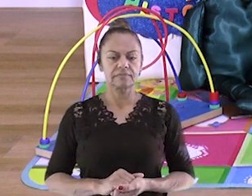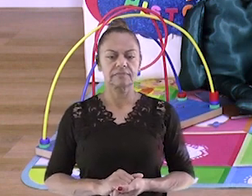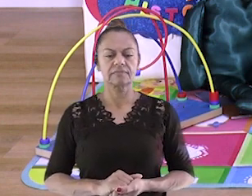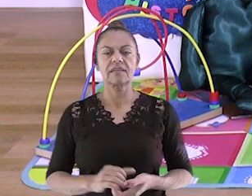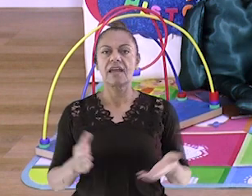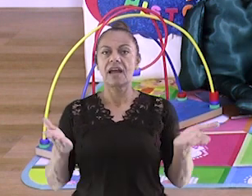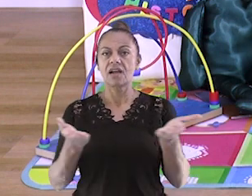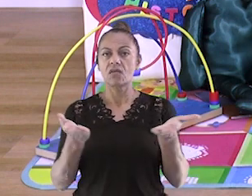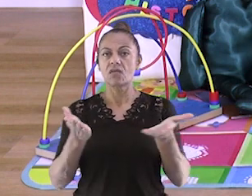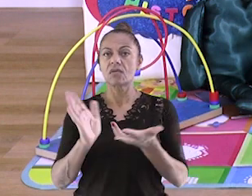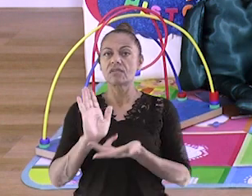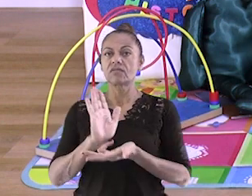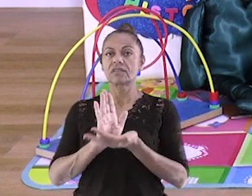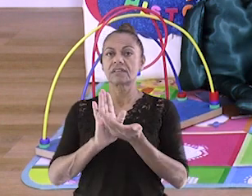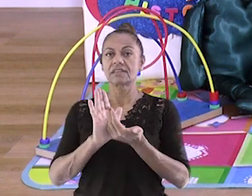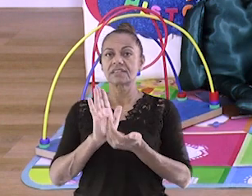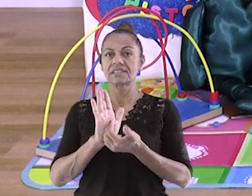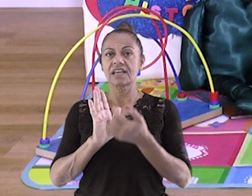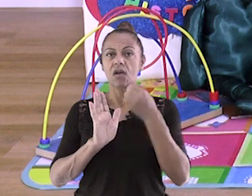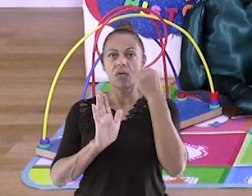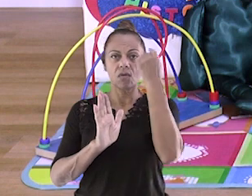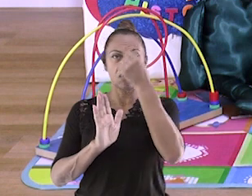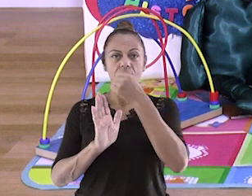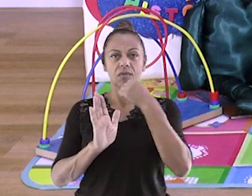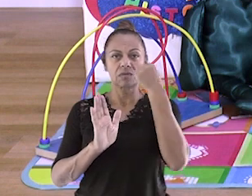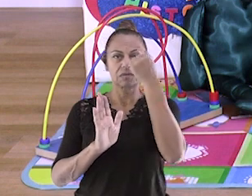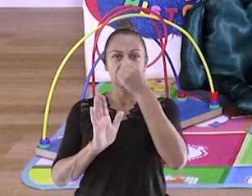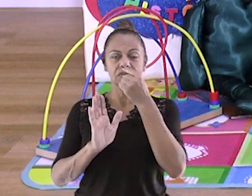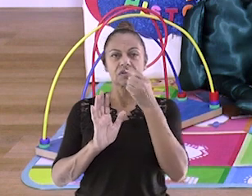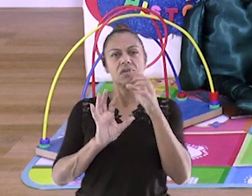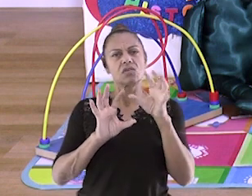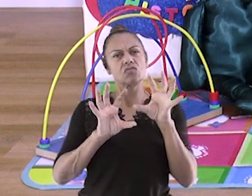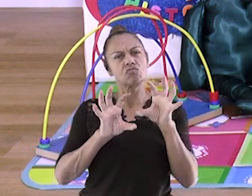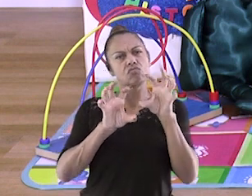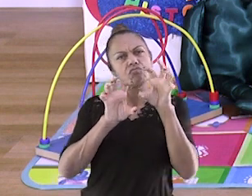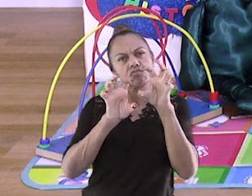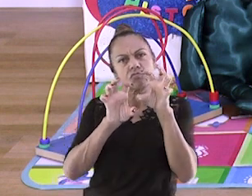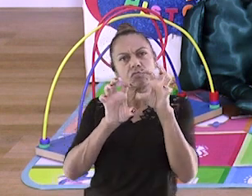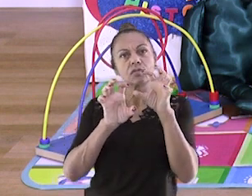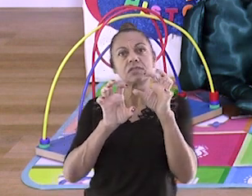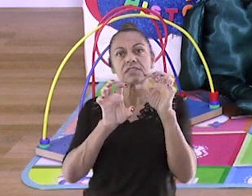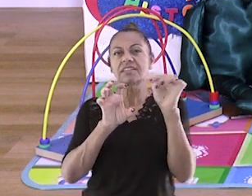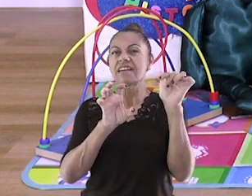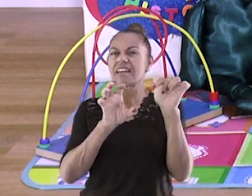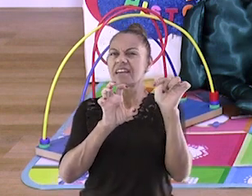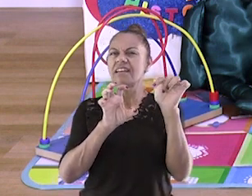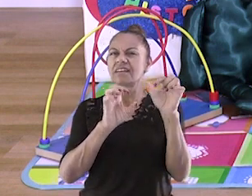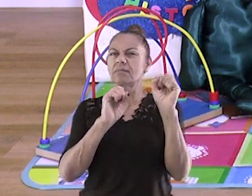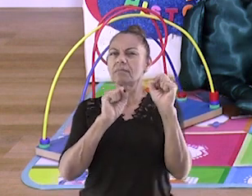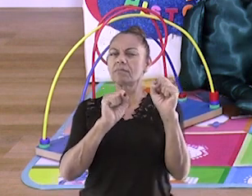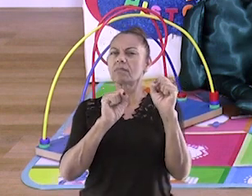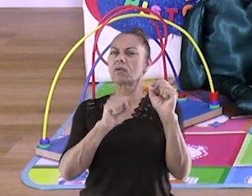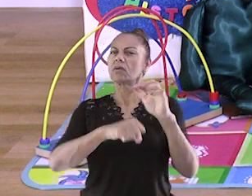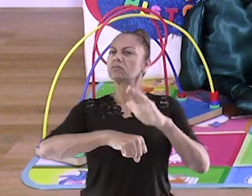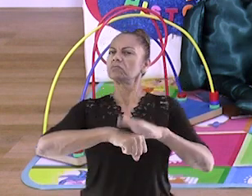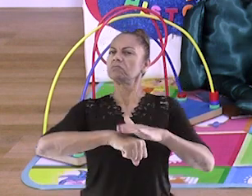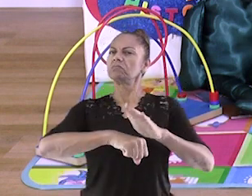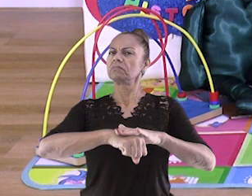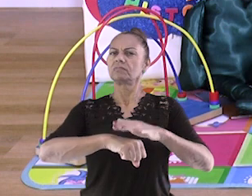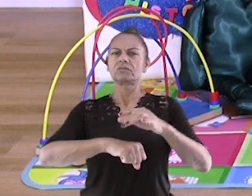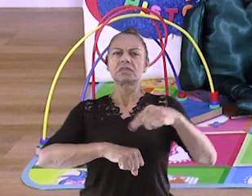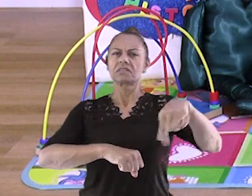utilizar esse aqui que já está pronto. Mas já vou aproveitar e fazer o rosto do nosso